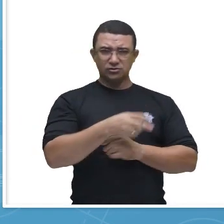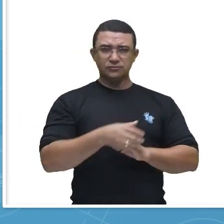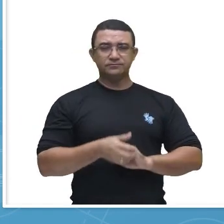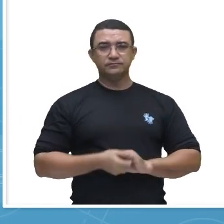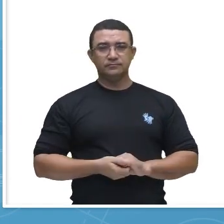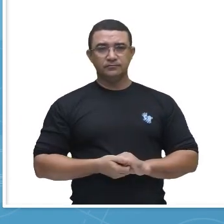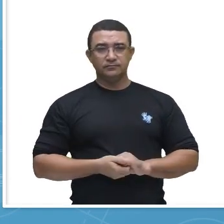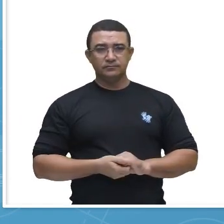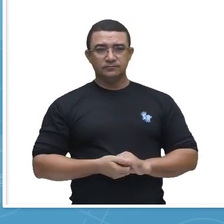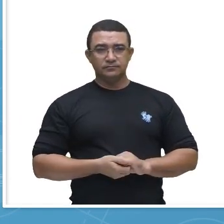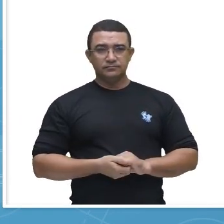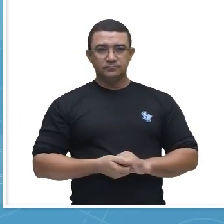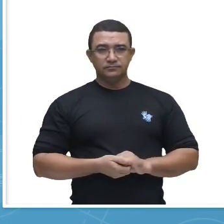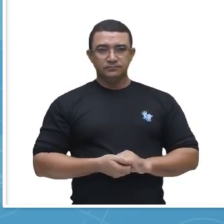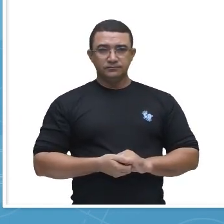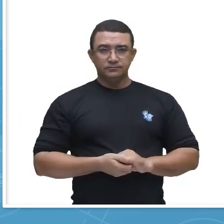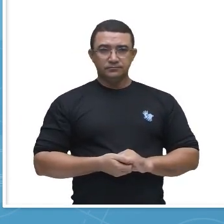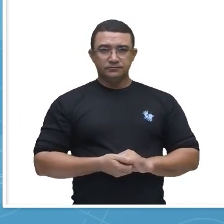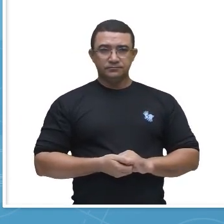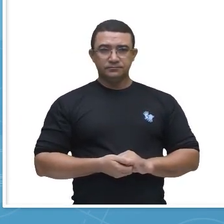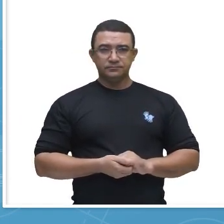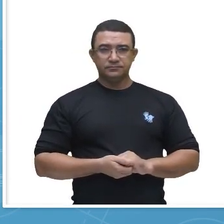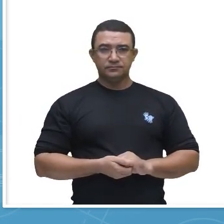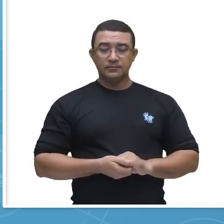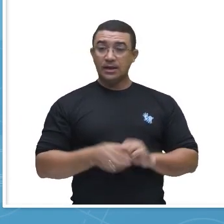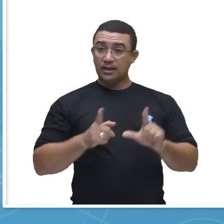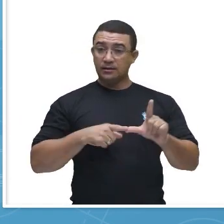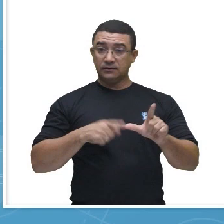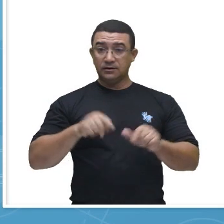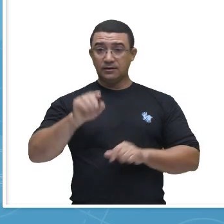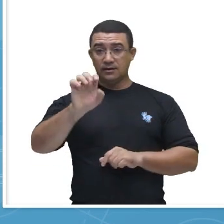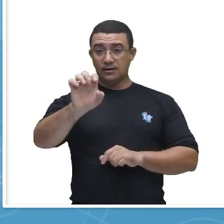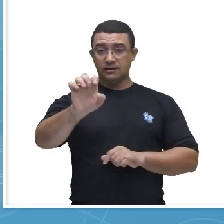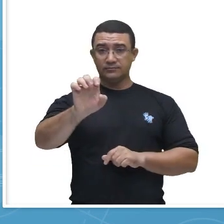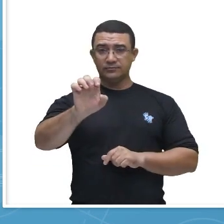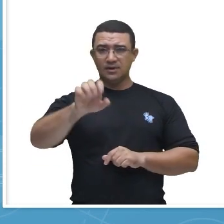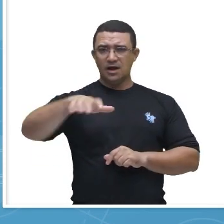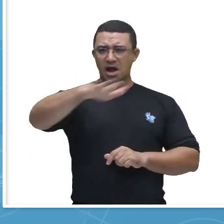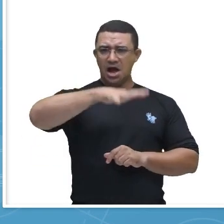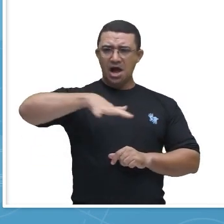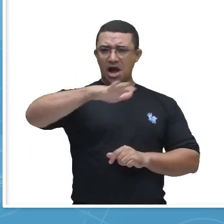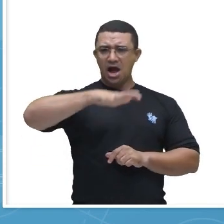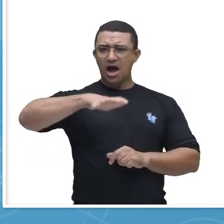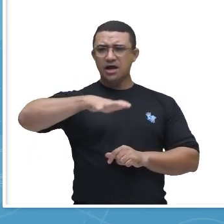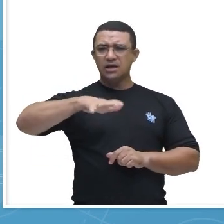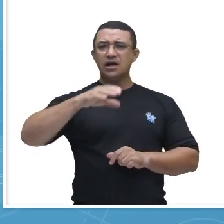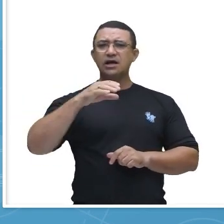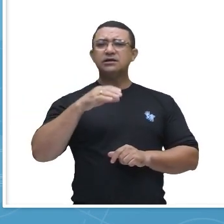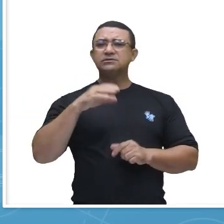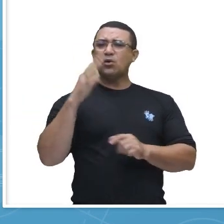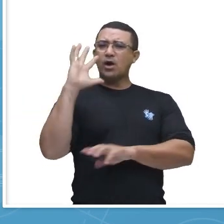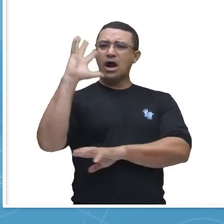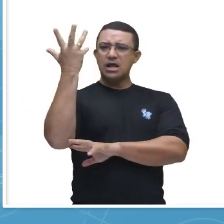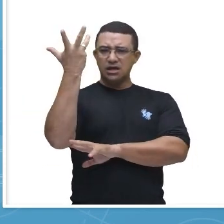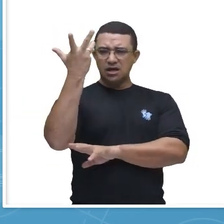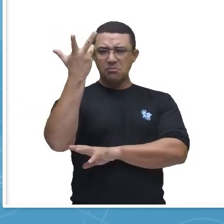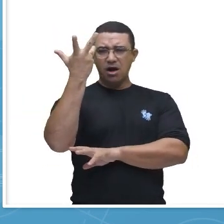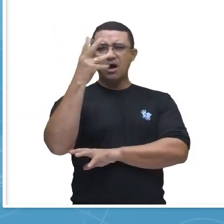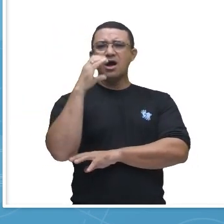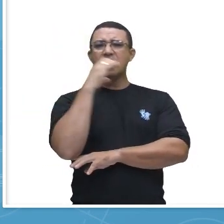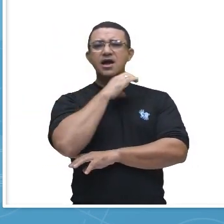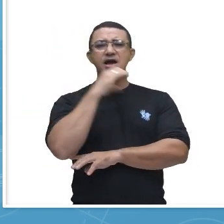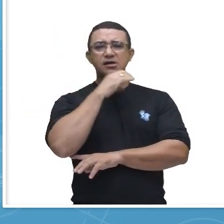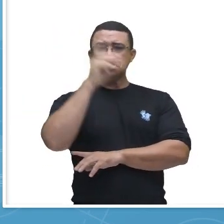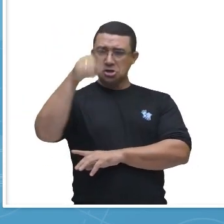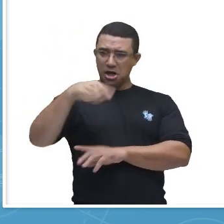Aparentemente não tem nada errado aí, né, turma? Letra E. As zonas térmicas da Terra são responsáveis pelas